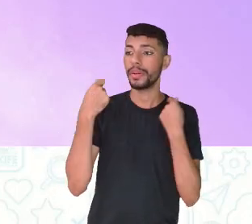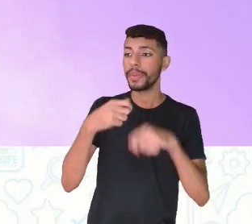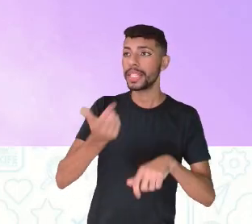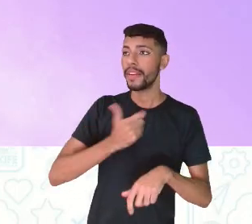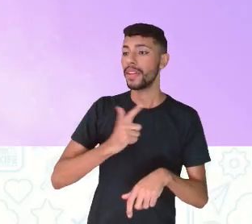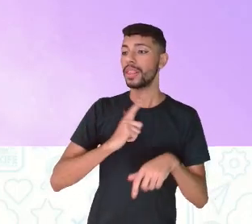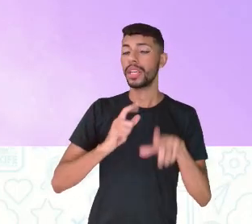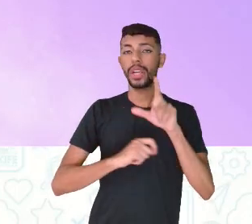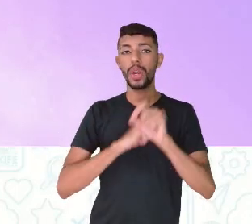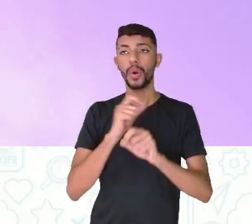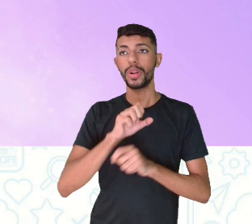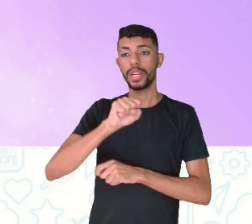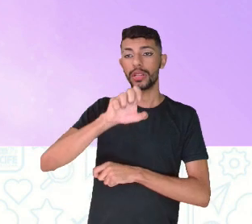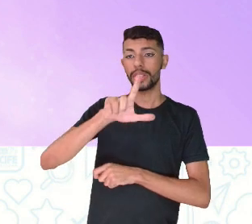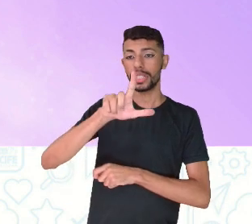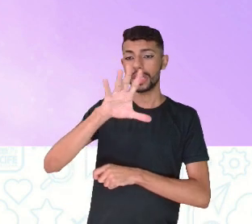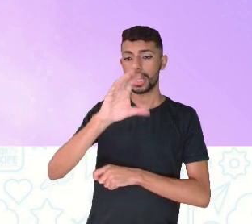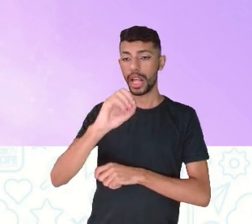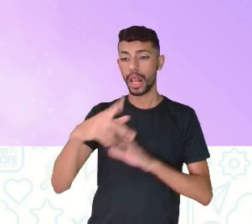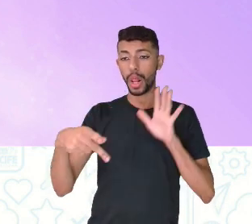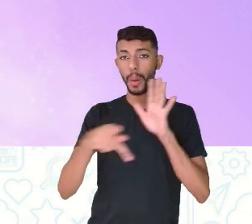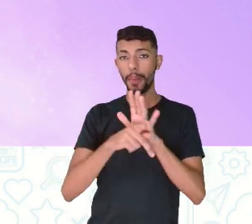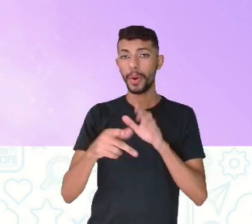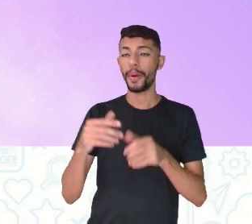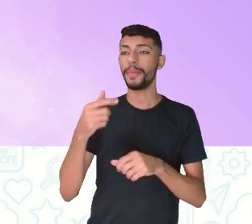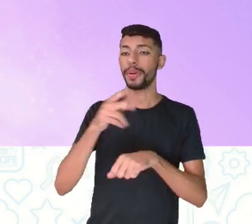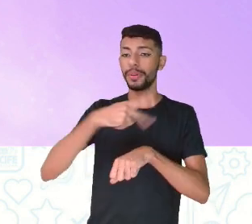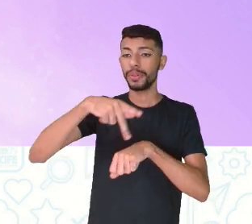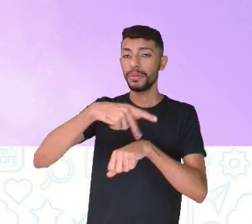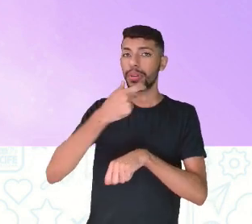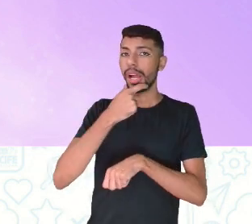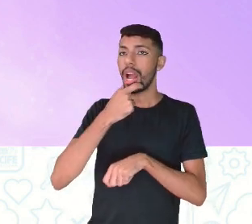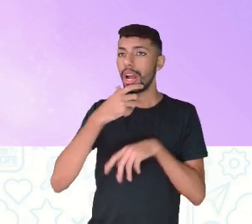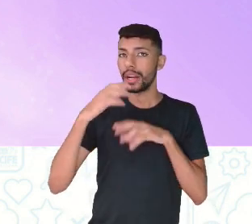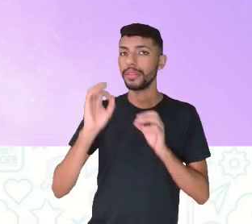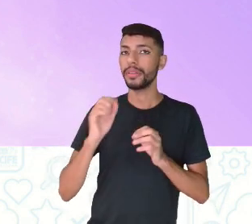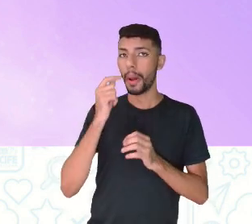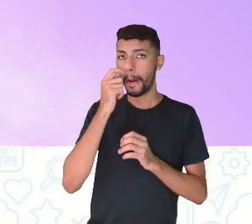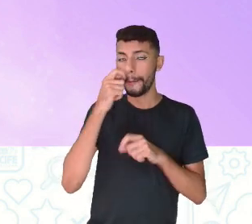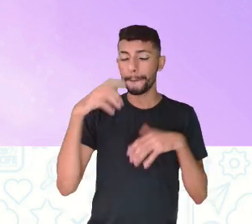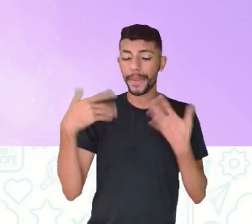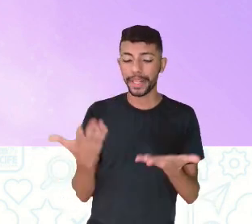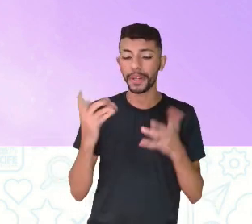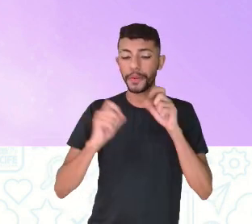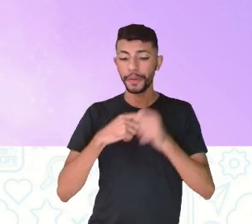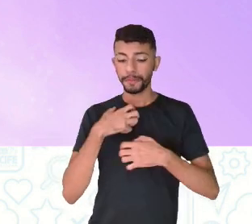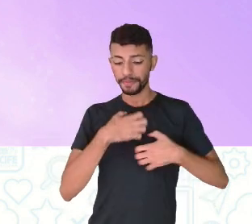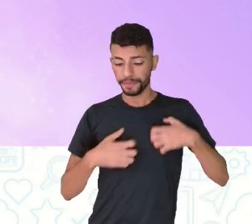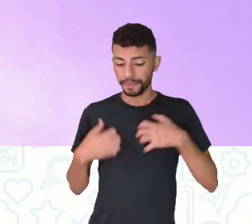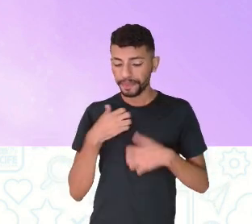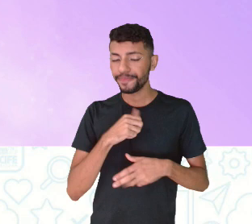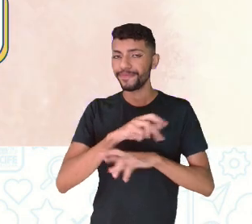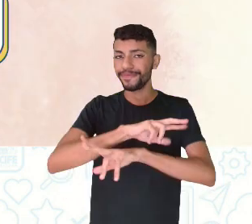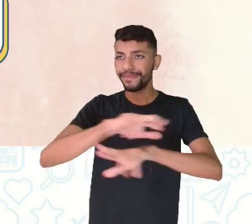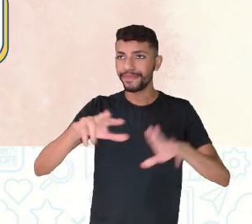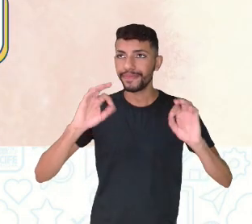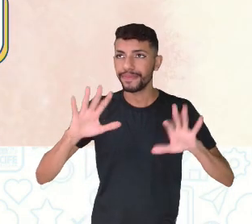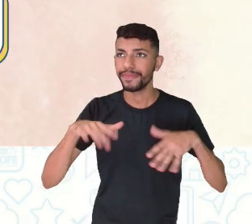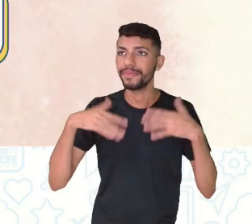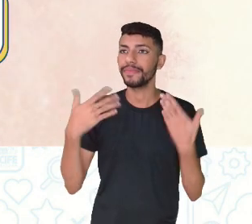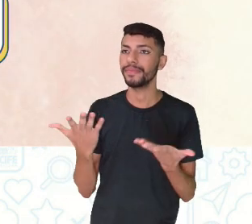timbrado, né, tinha que ter o selo da Inglaterra. Aí causa vários incômodos, né, porque a intervenção está